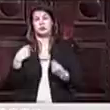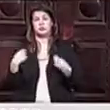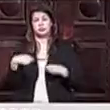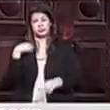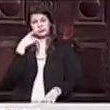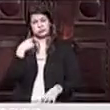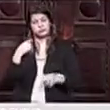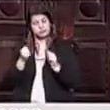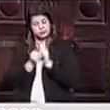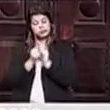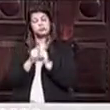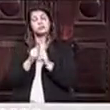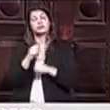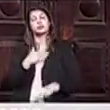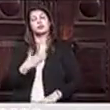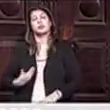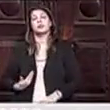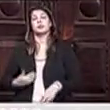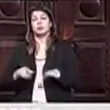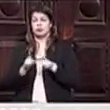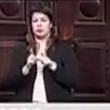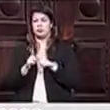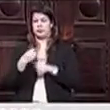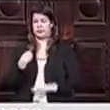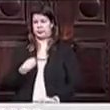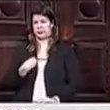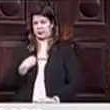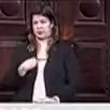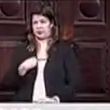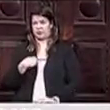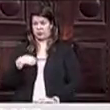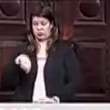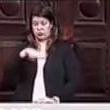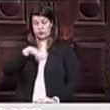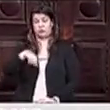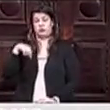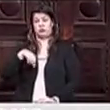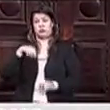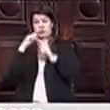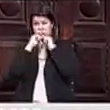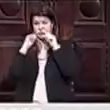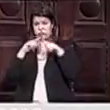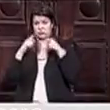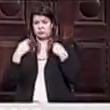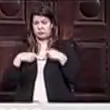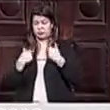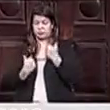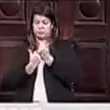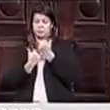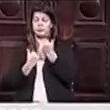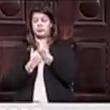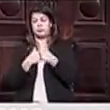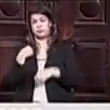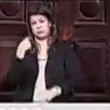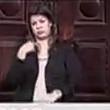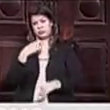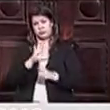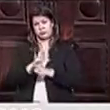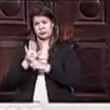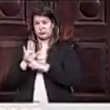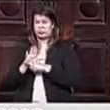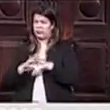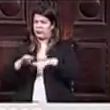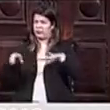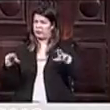Pública, ela se fez presente. E nós aqui mesmo, na Assembleia Legislativa, fomos parceiros da Defensoria em várias